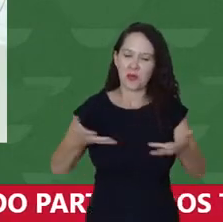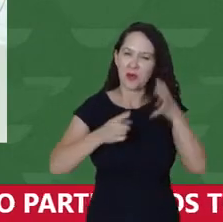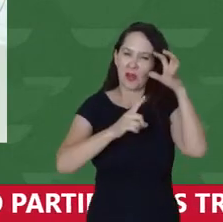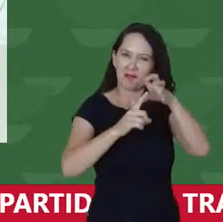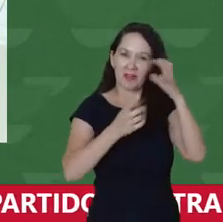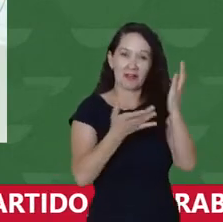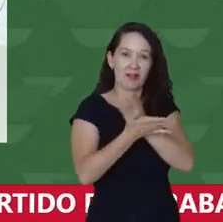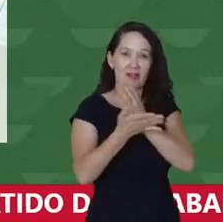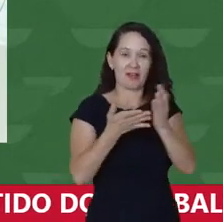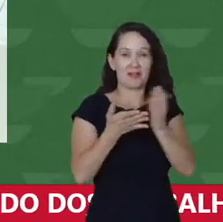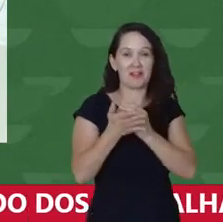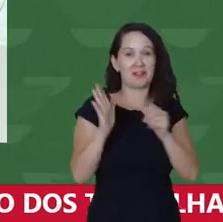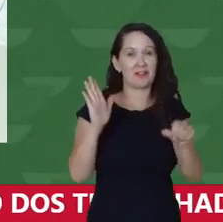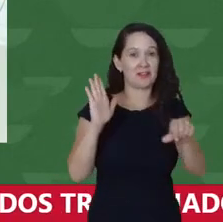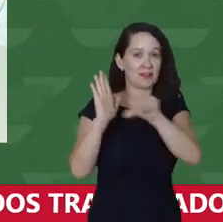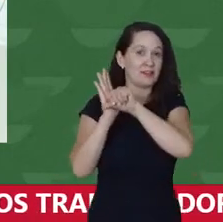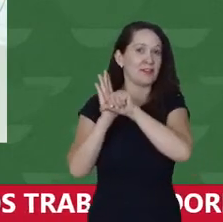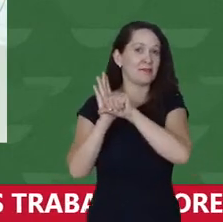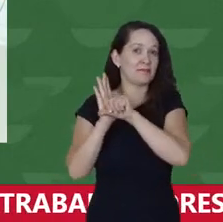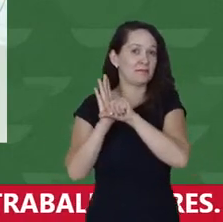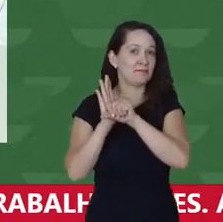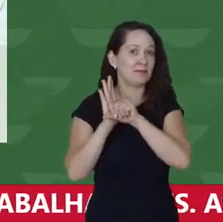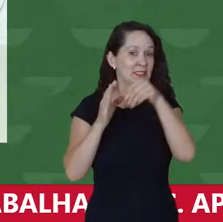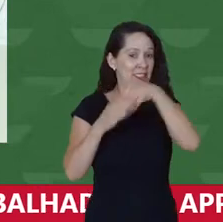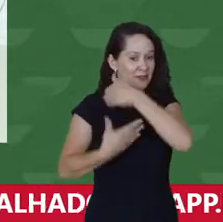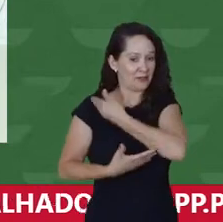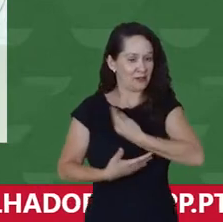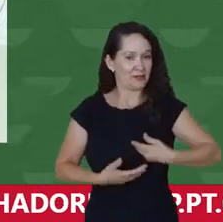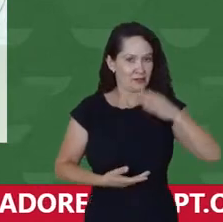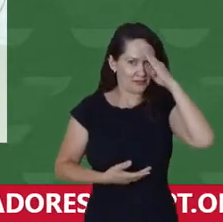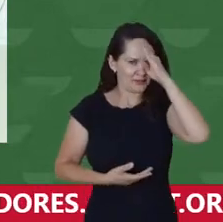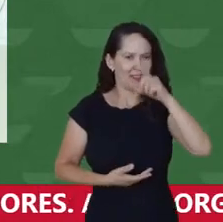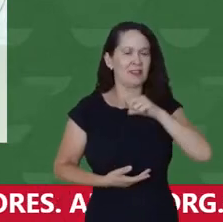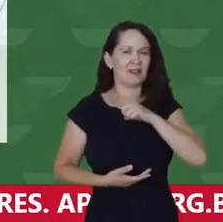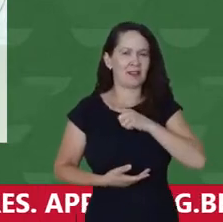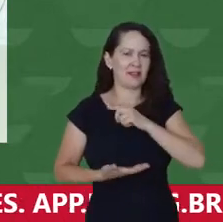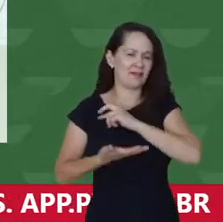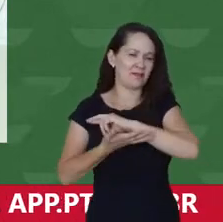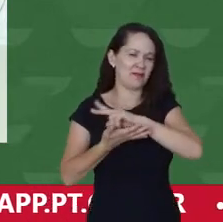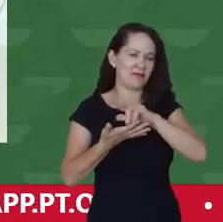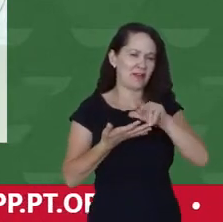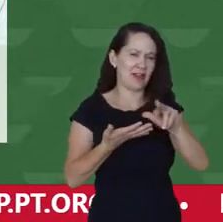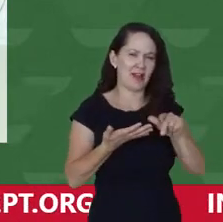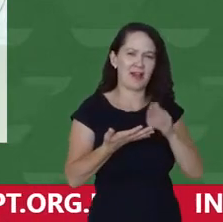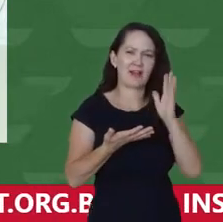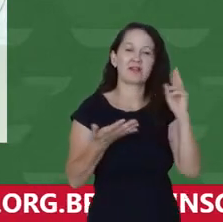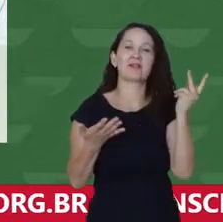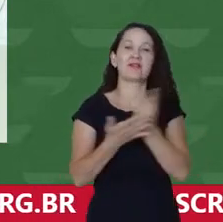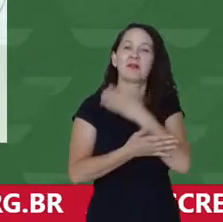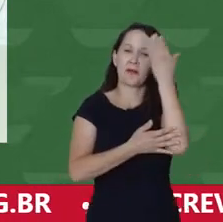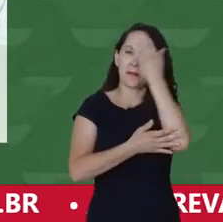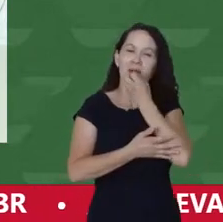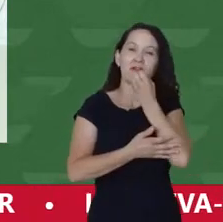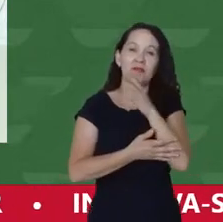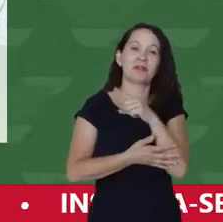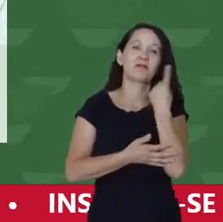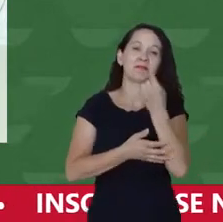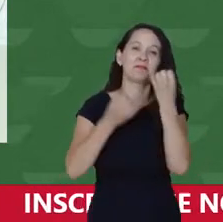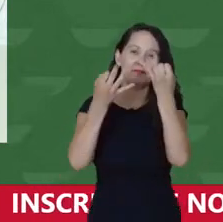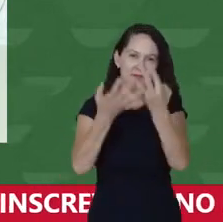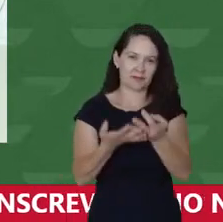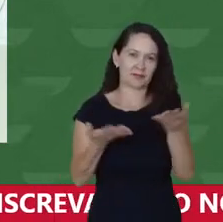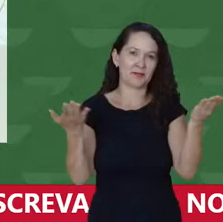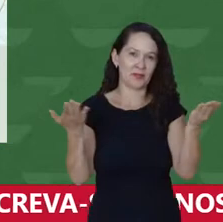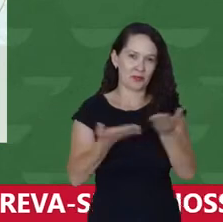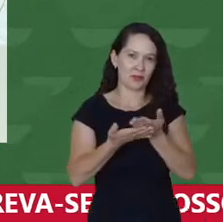muitas vezes a atos criminosos. No governo Bolsonaro, a gente tem uma sequência de fatos que provam muito bem o que a gente está